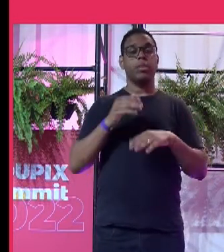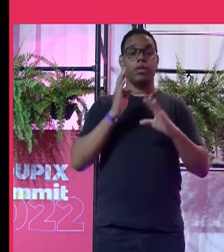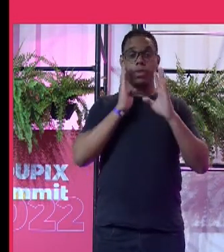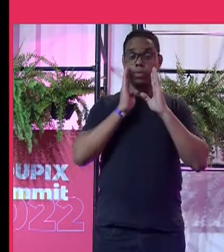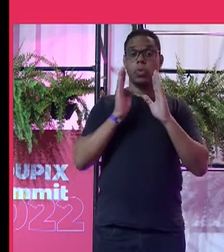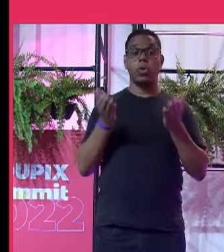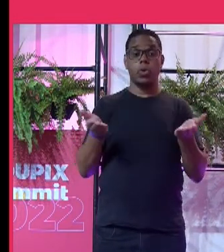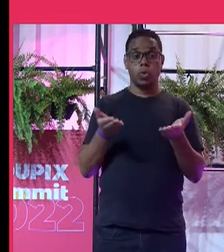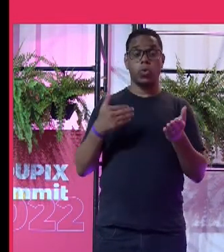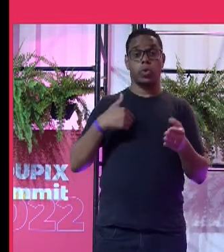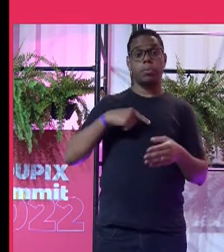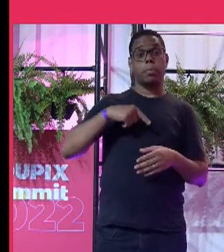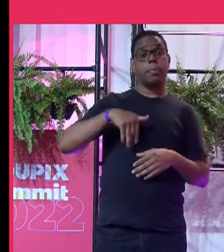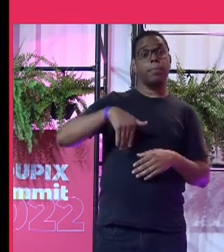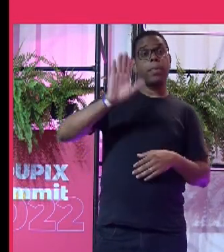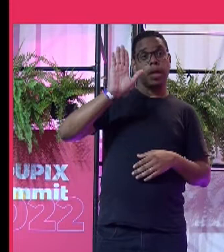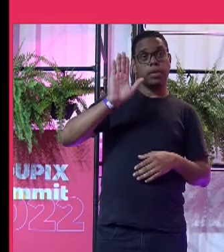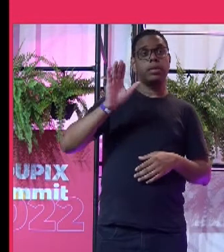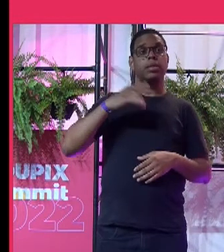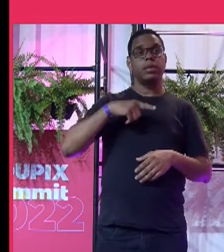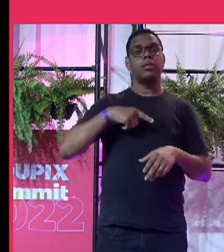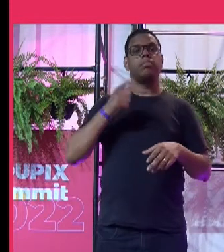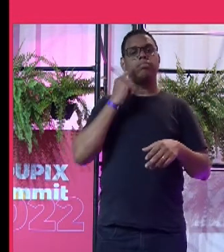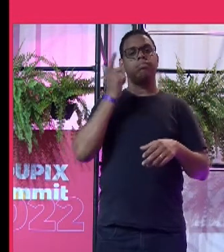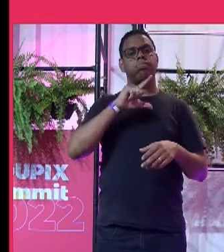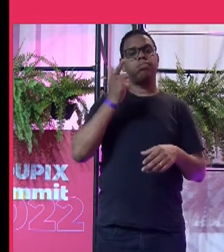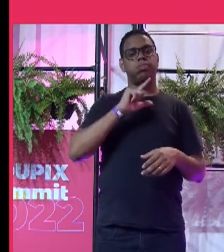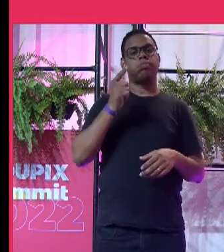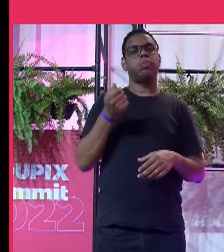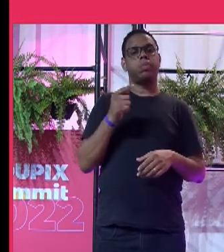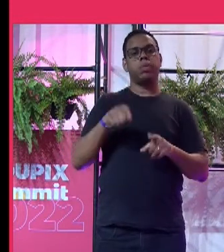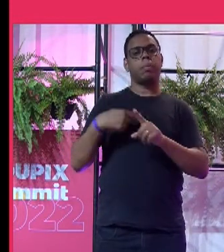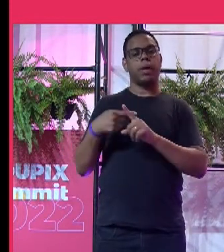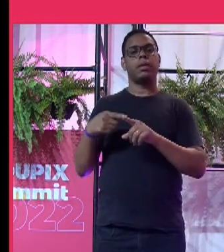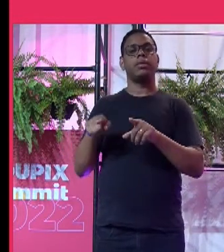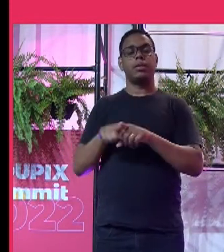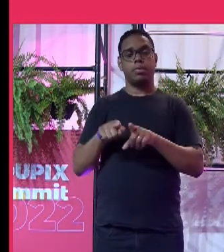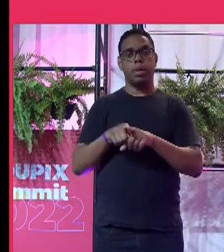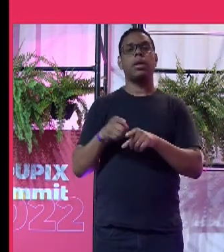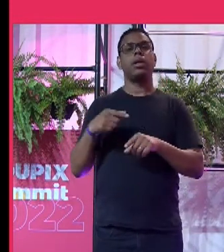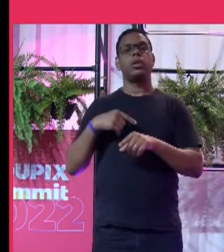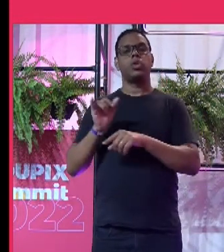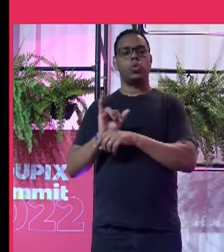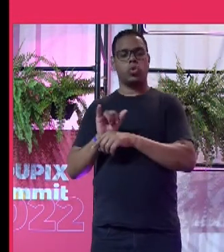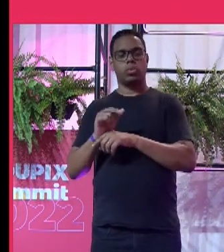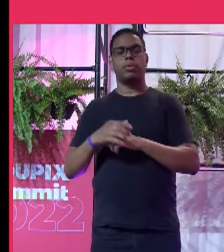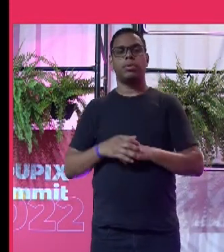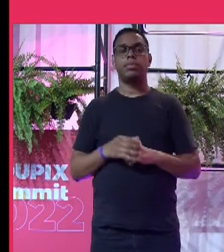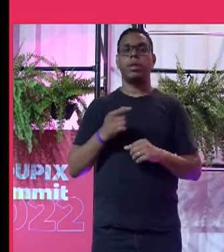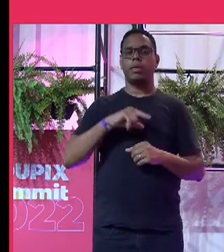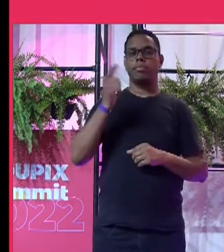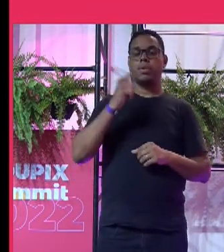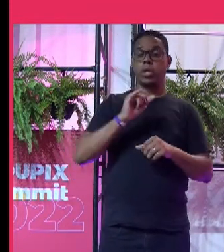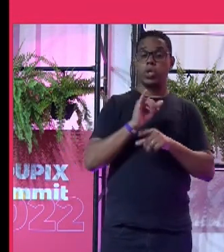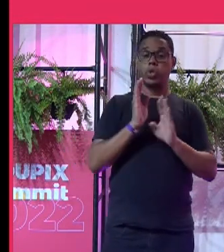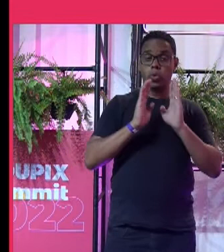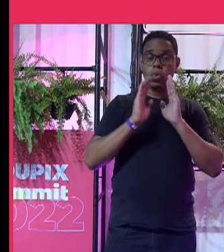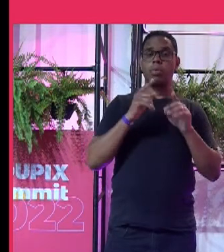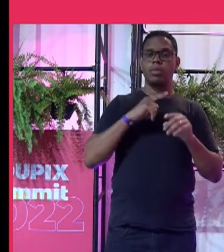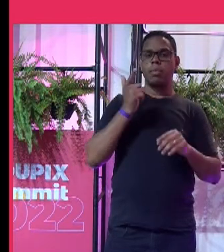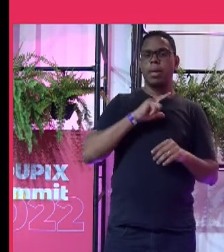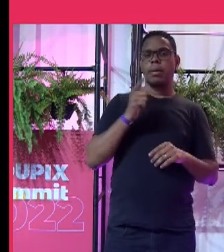que mais tem uma monetização além do YouTube, é o programa formal que eles têm de monetização dentro do